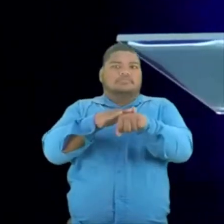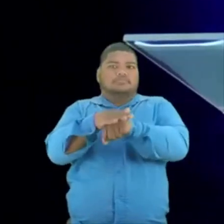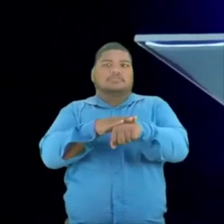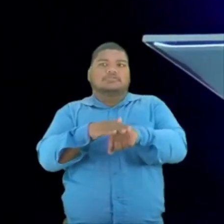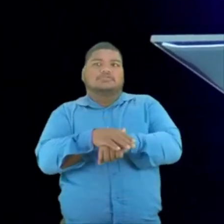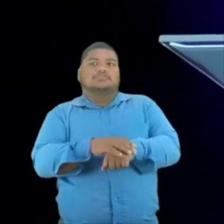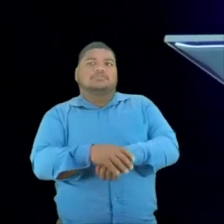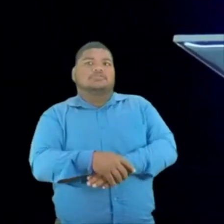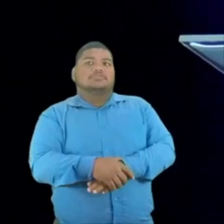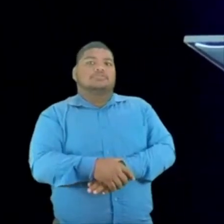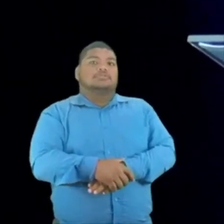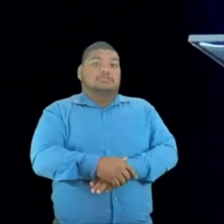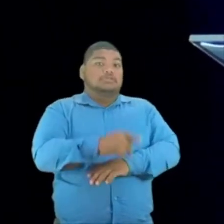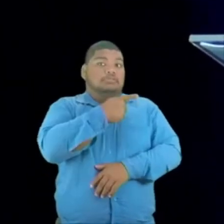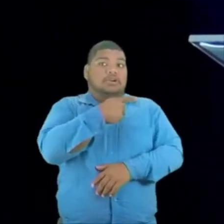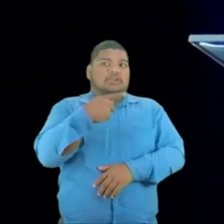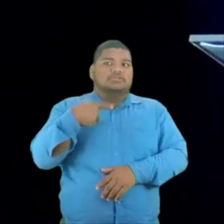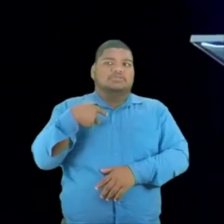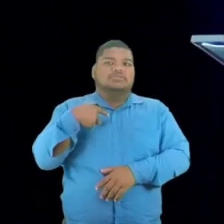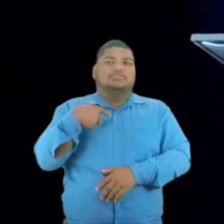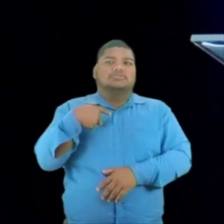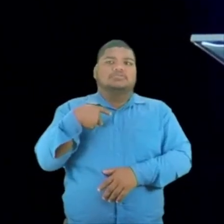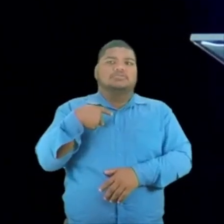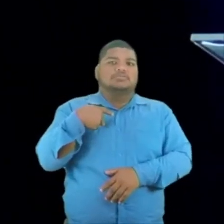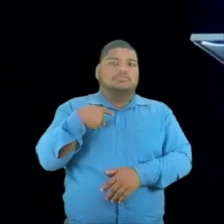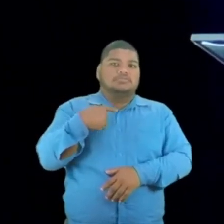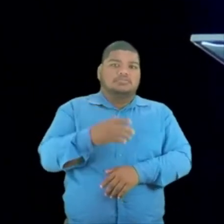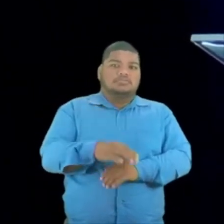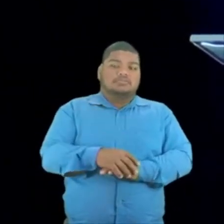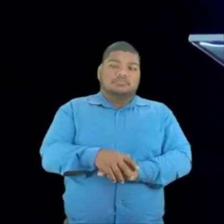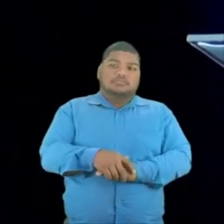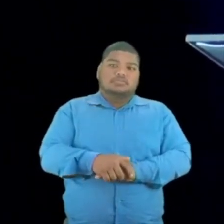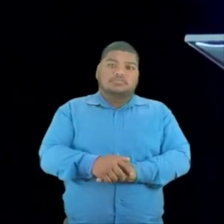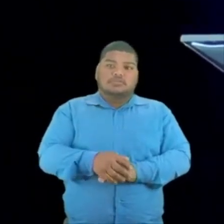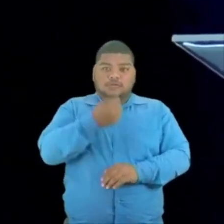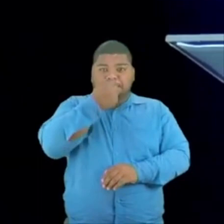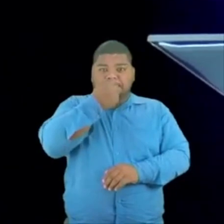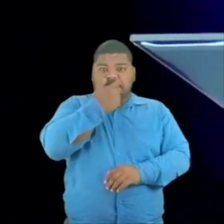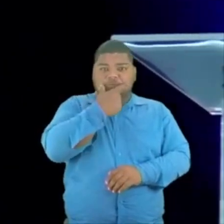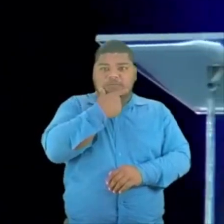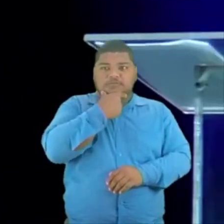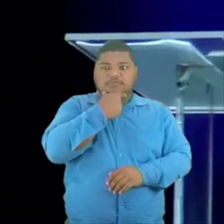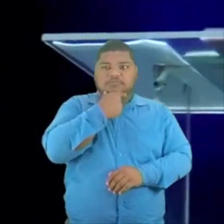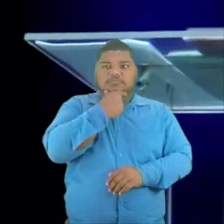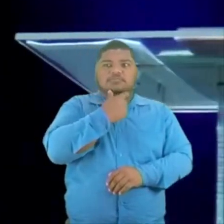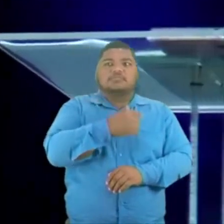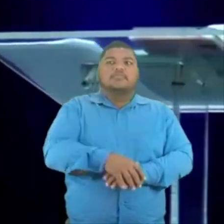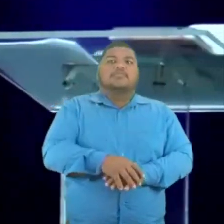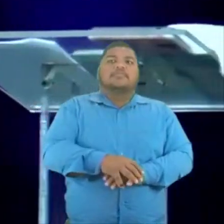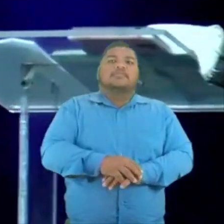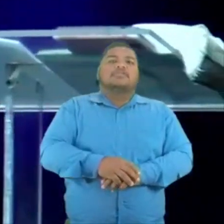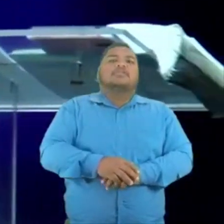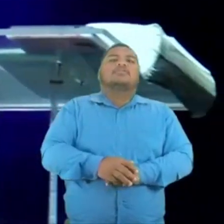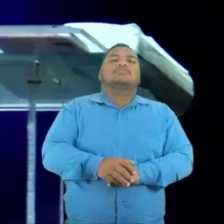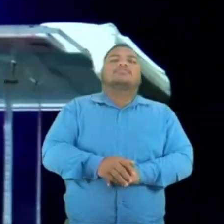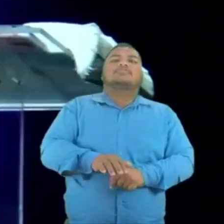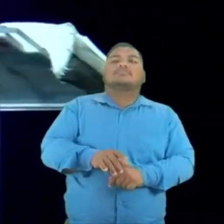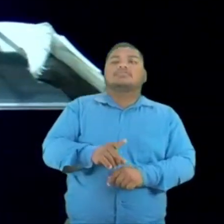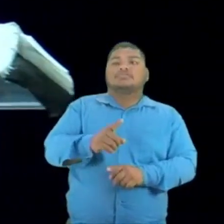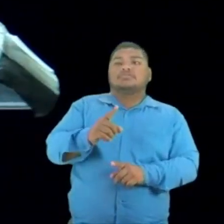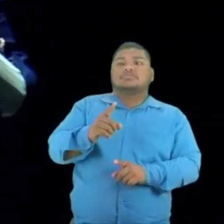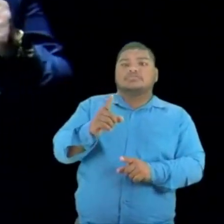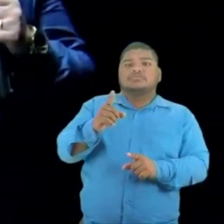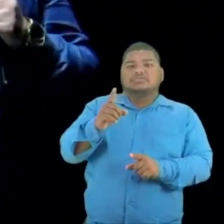pastor, e foi meu primeiro líder de grupo de amizade. Ele falava assim: gente, sabe o que é fé? É o seguinte, eu